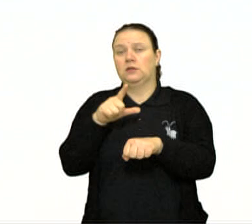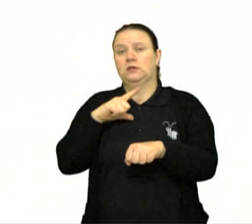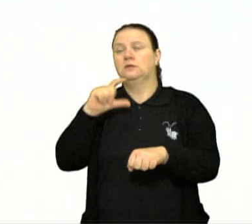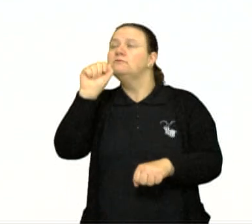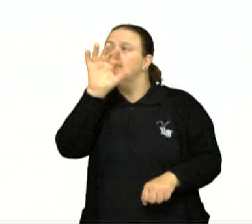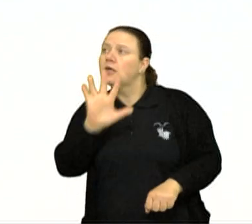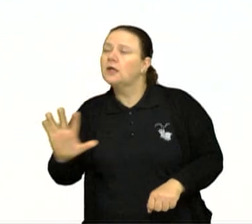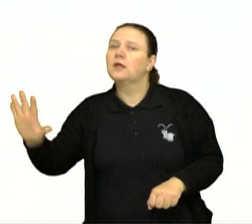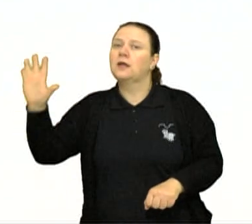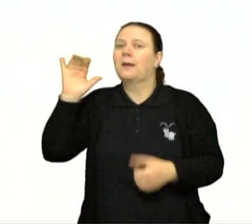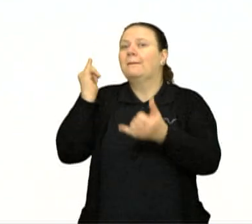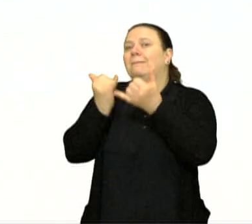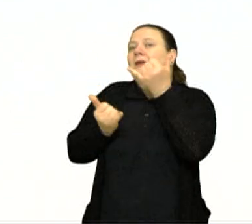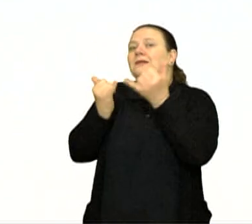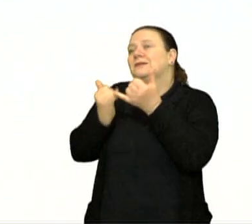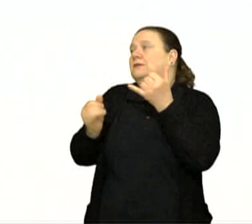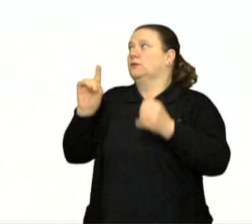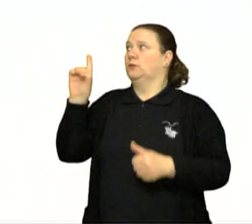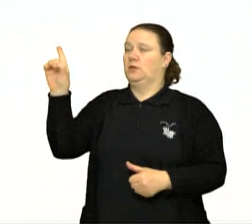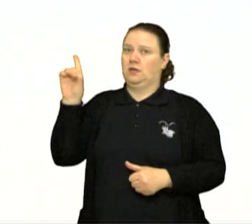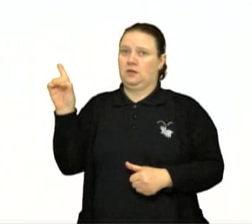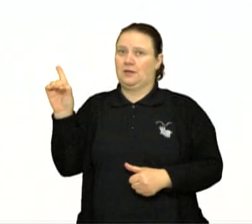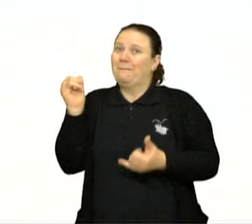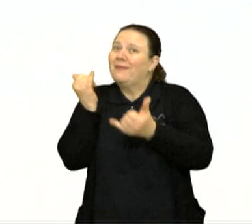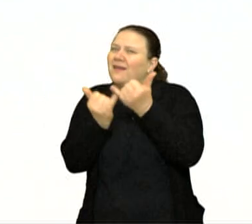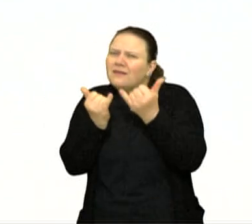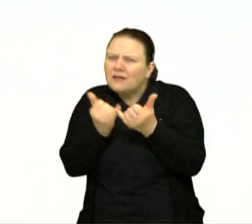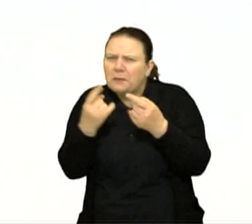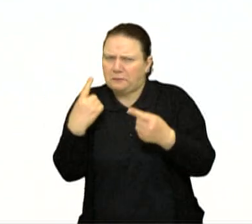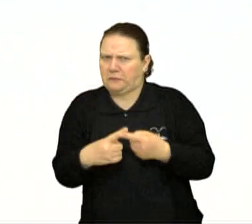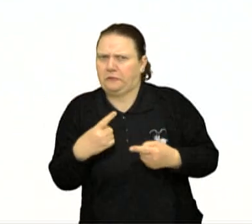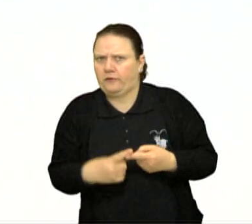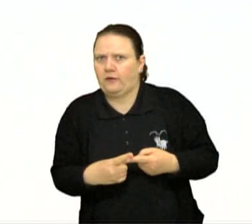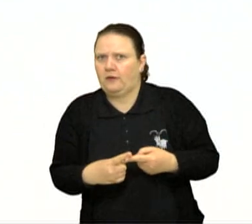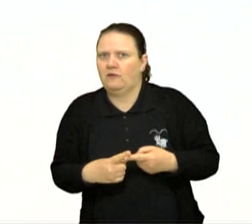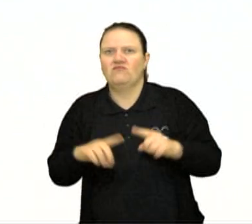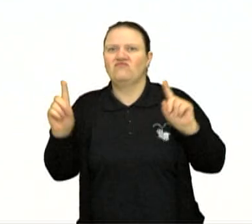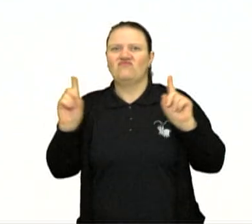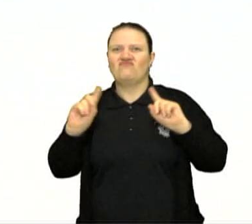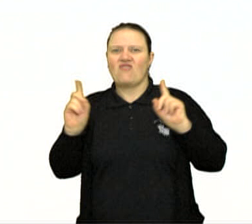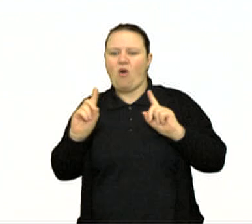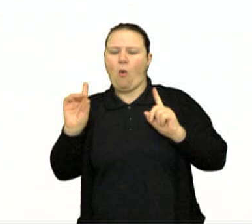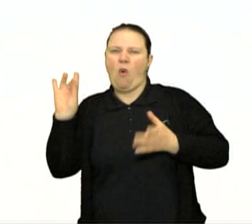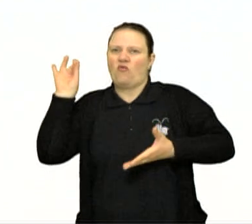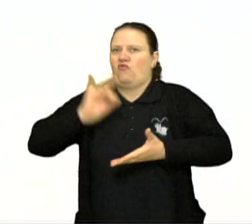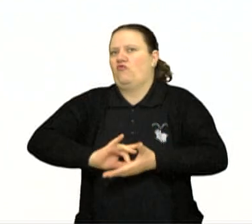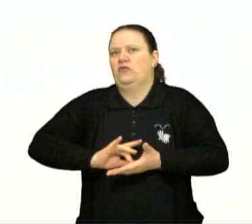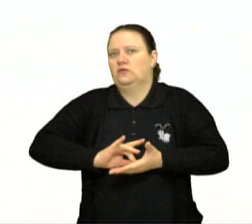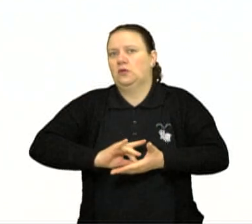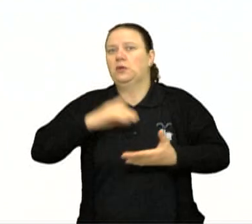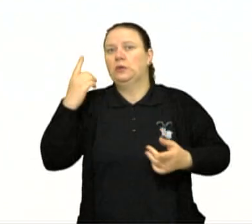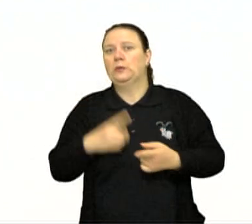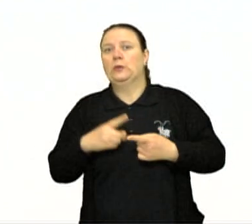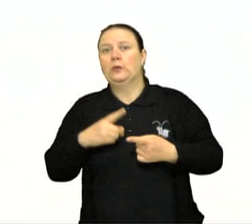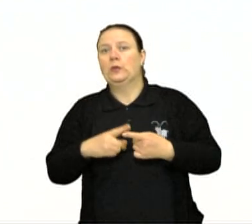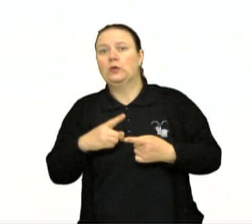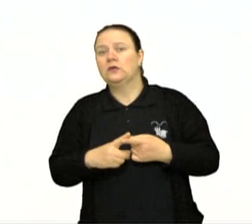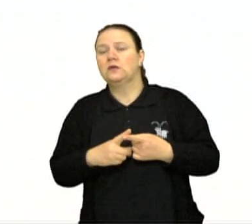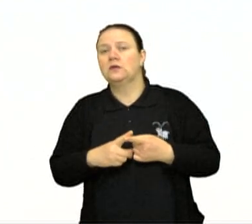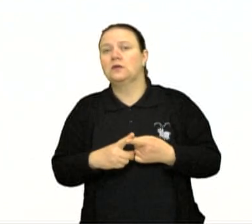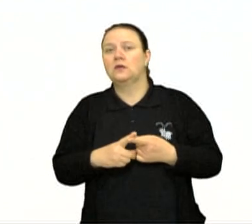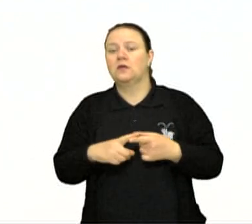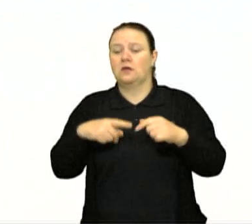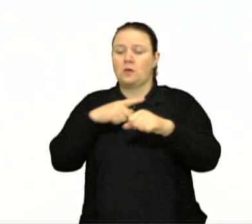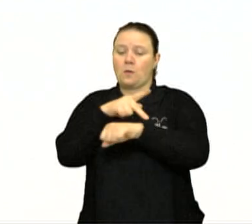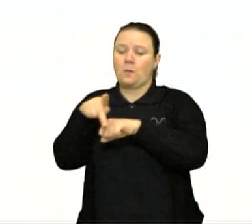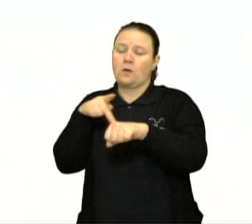área similar a essa. E por que eu digo similar? Porque ela não foi imposta. Por que ela não foi imposta? Porque eles literalmente são